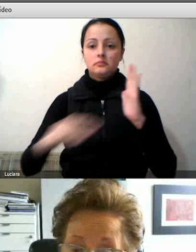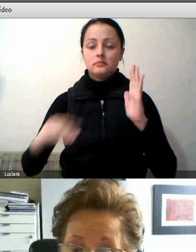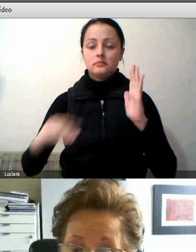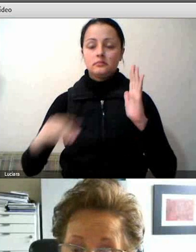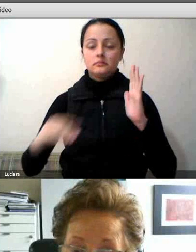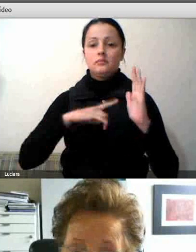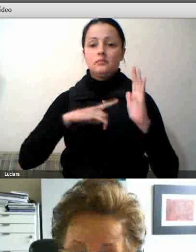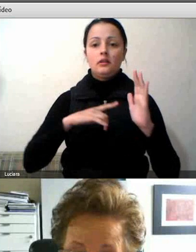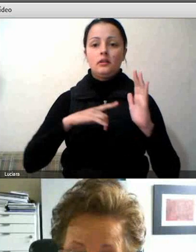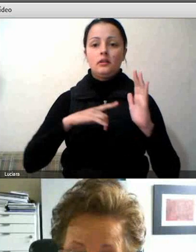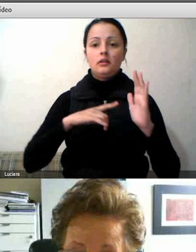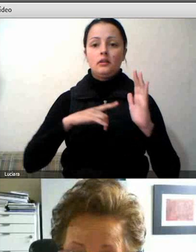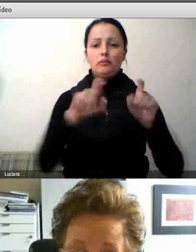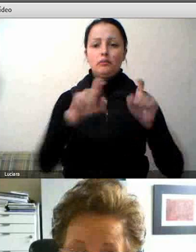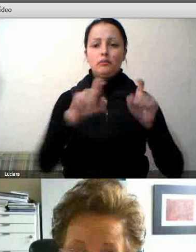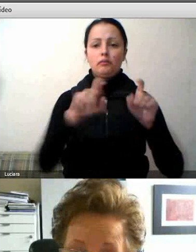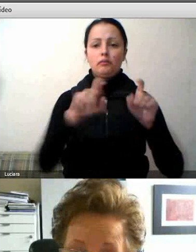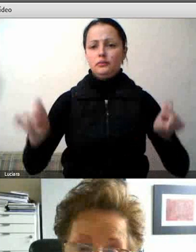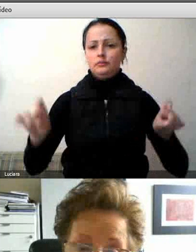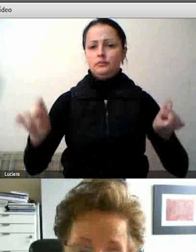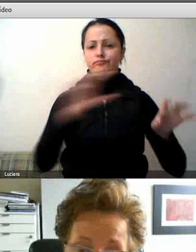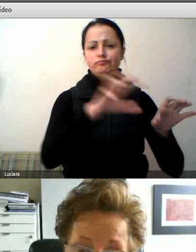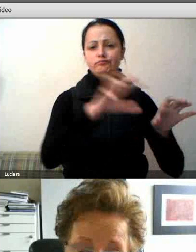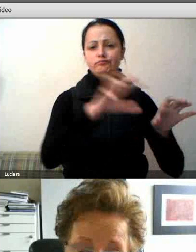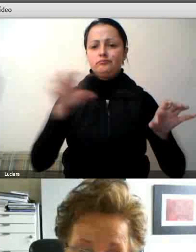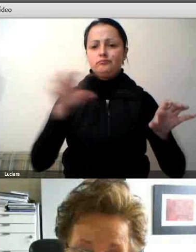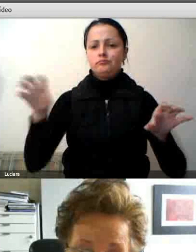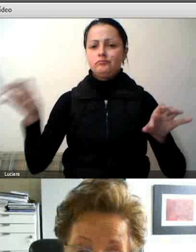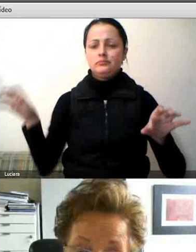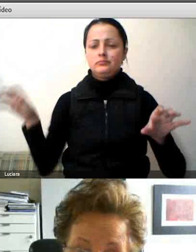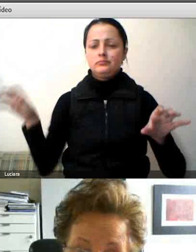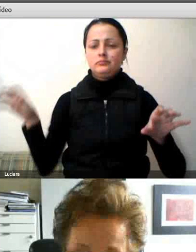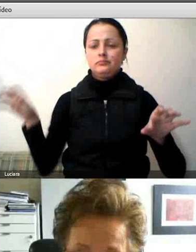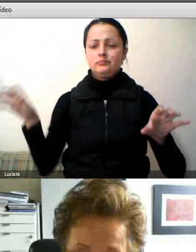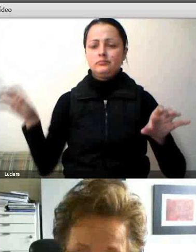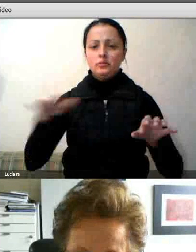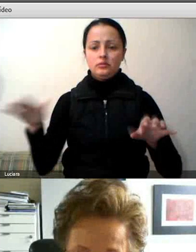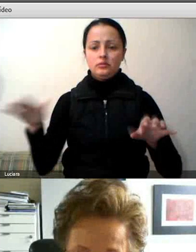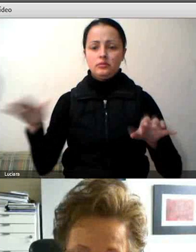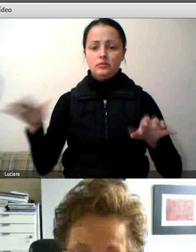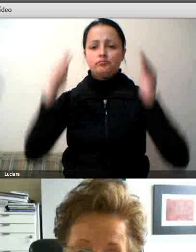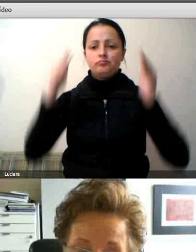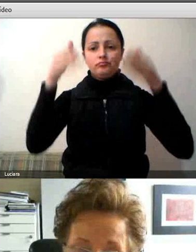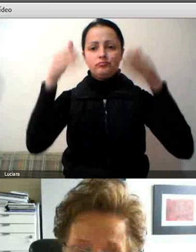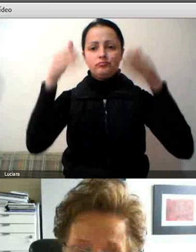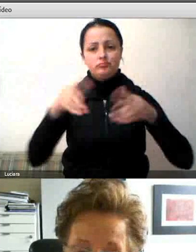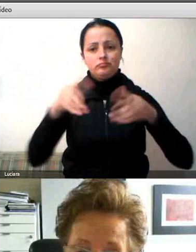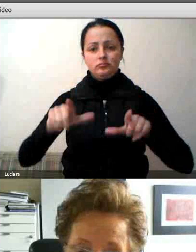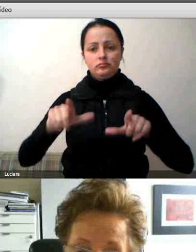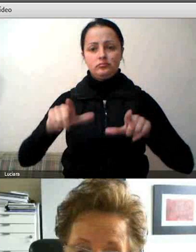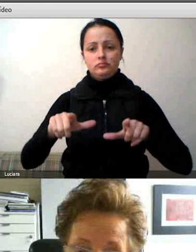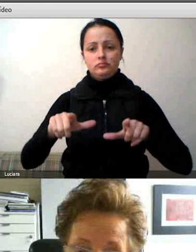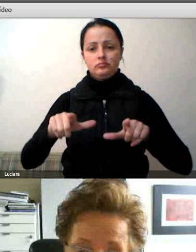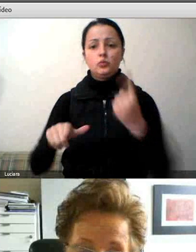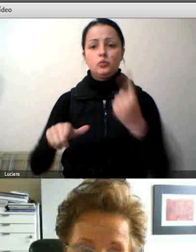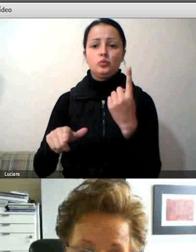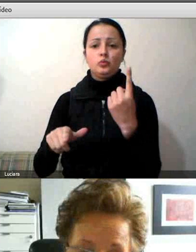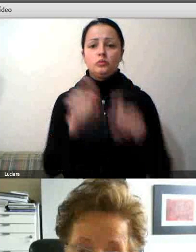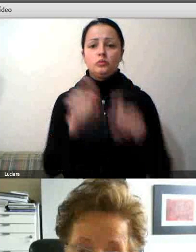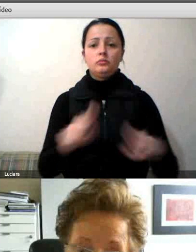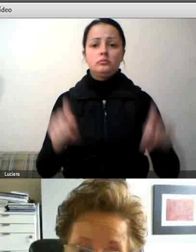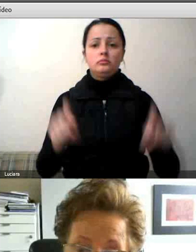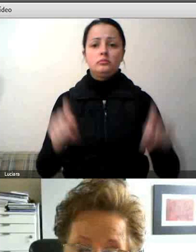de 1.000 alunos, então um computador para muitos alunos, e estamos ingressando no